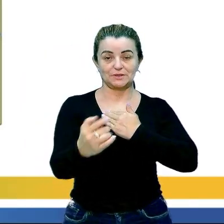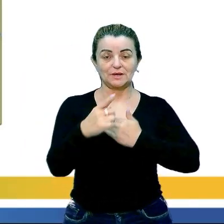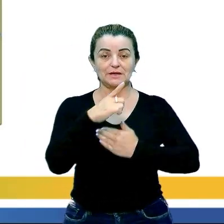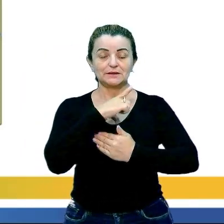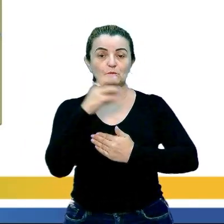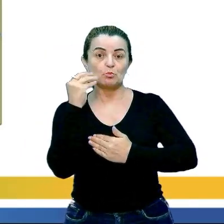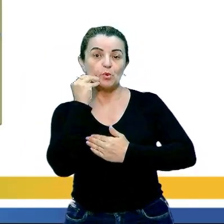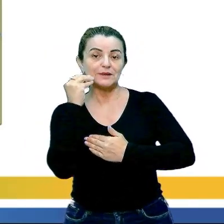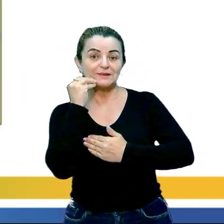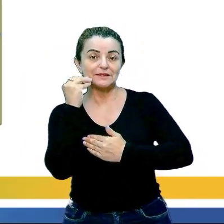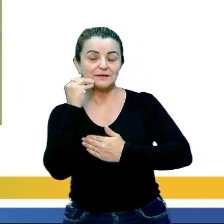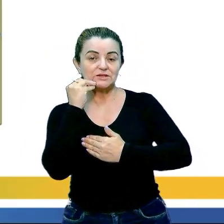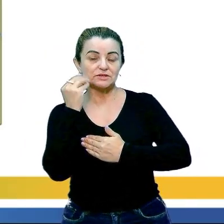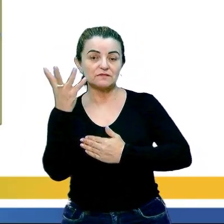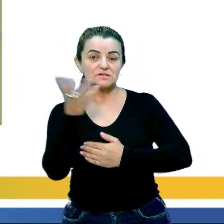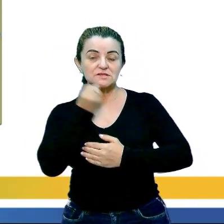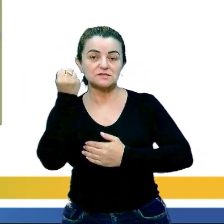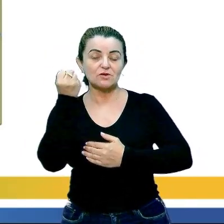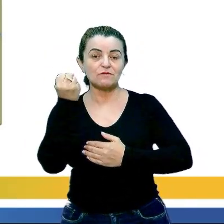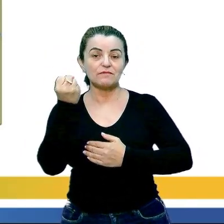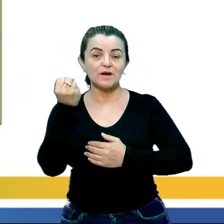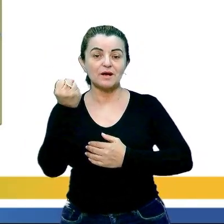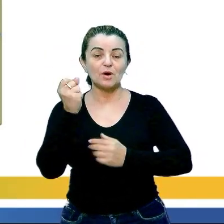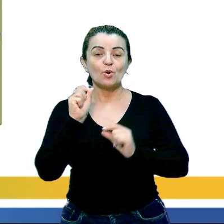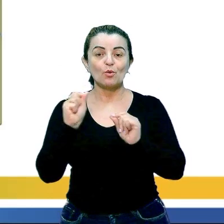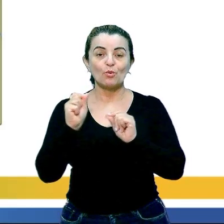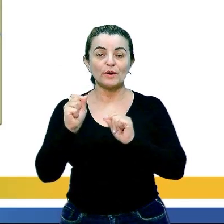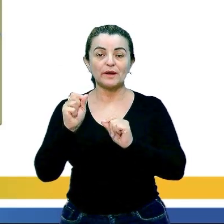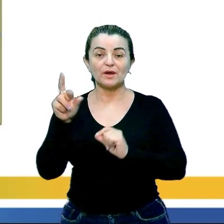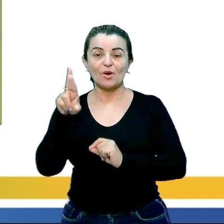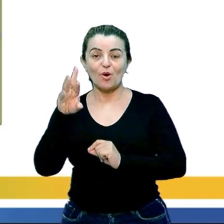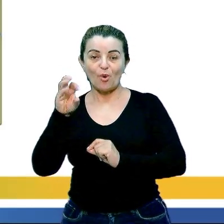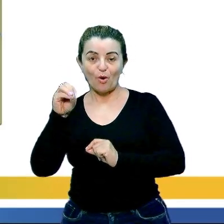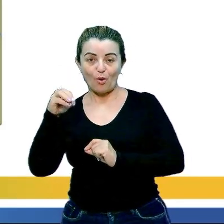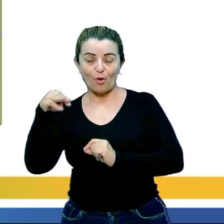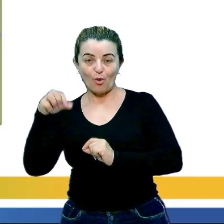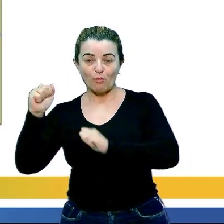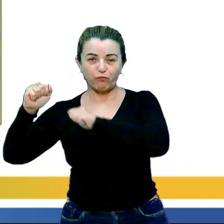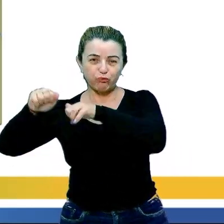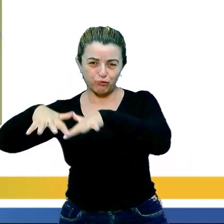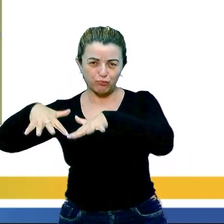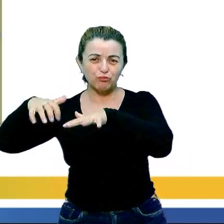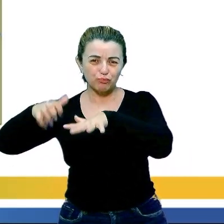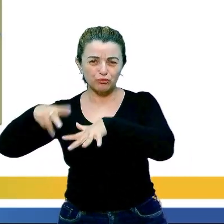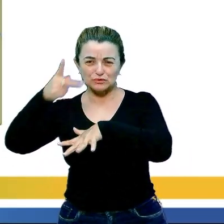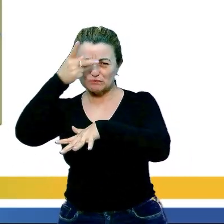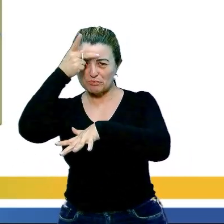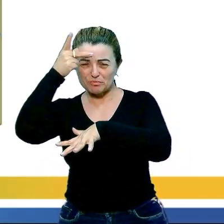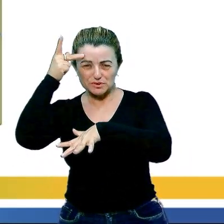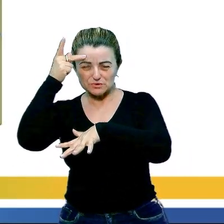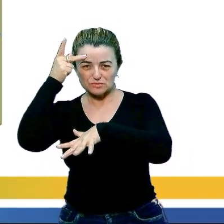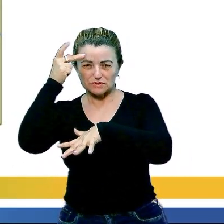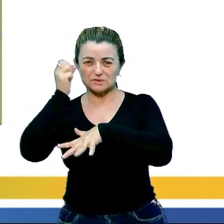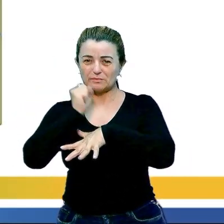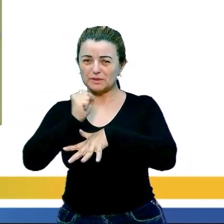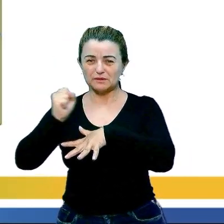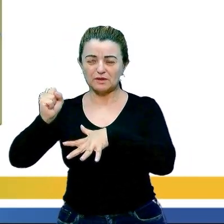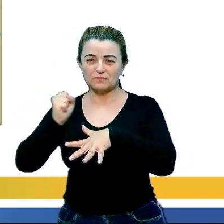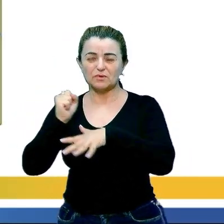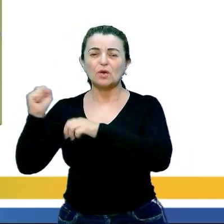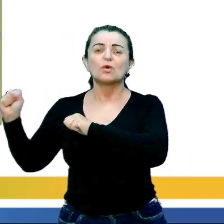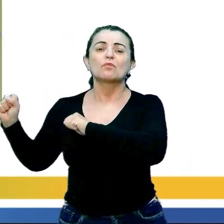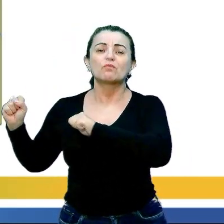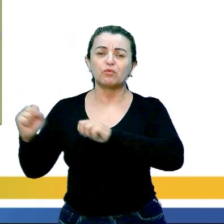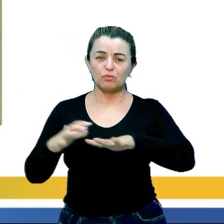tem uma tentativa de salvar Roma das invasões bárbaras. Vários povos bárbaros, que nós vamos falar mais à frente, vão tentar invadir